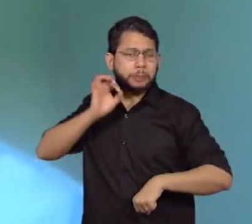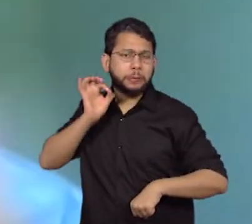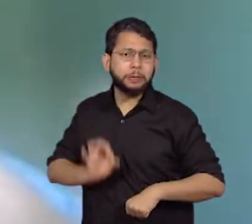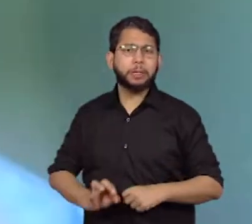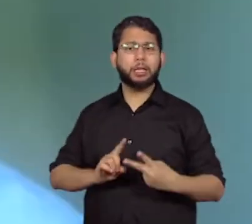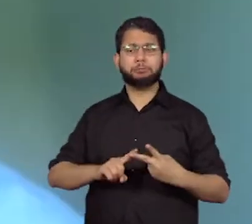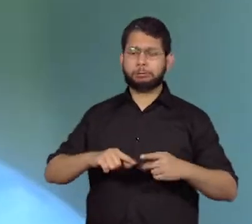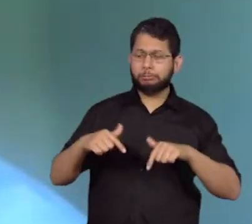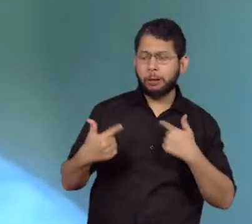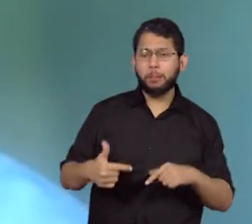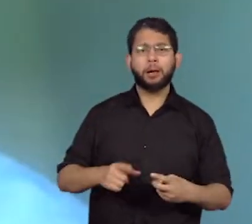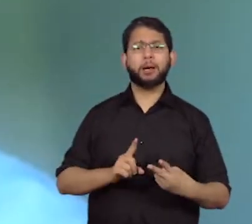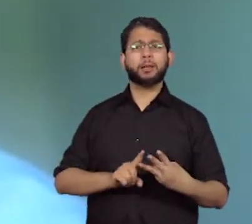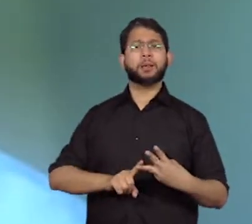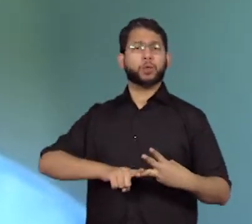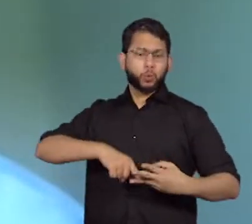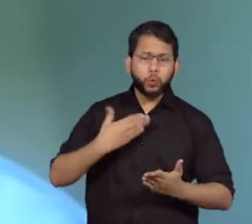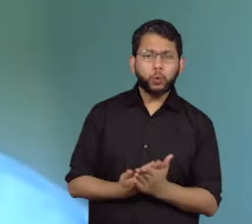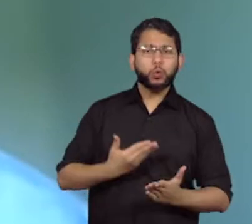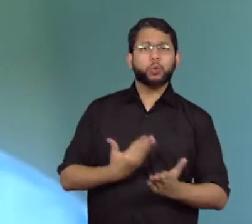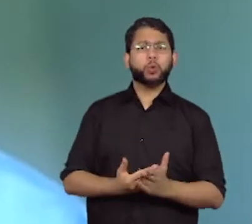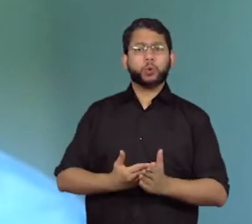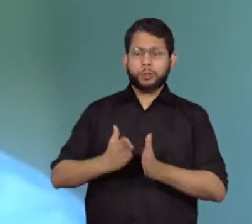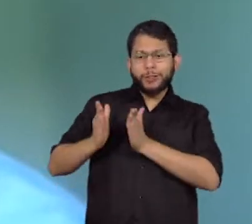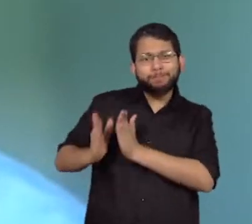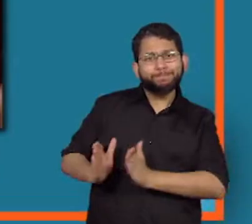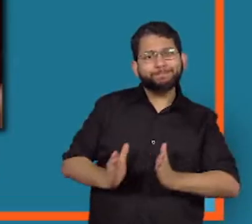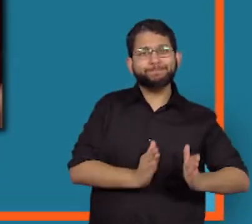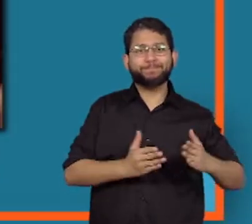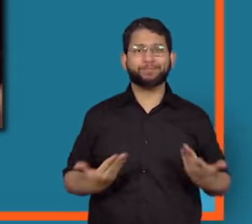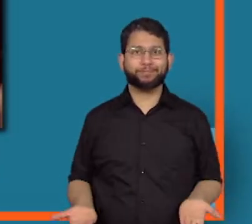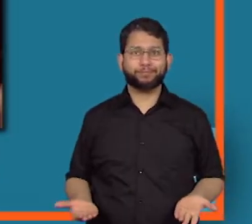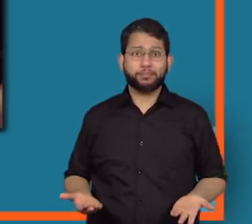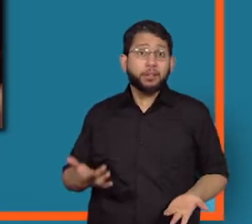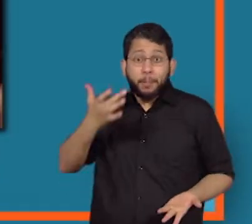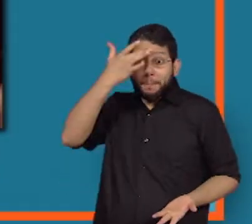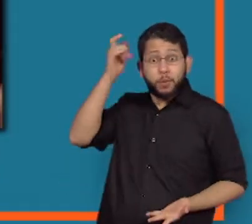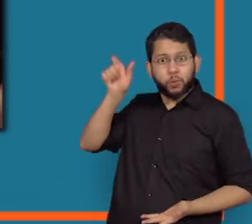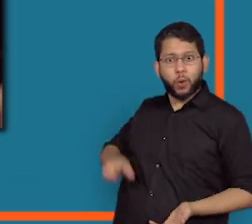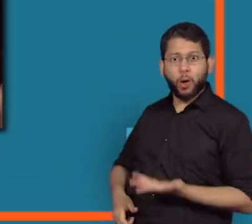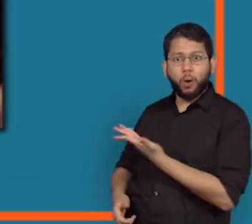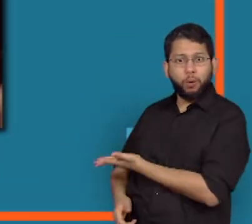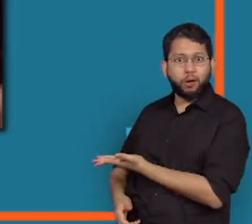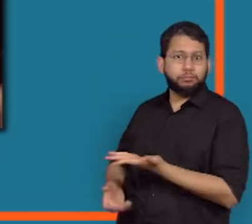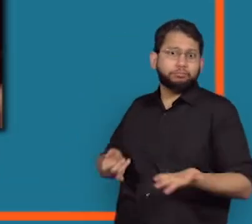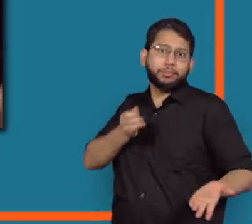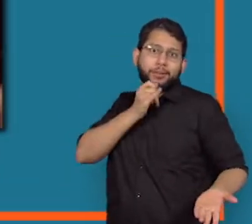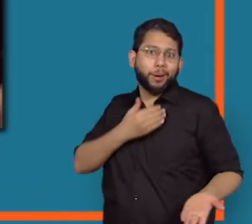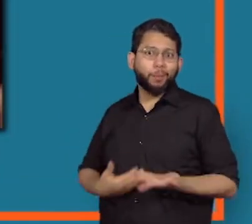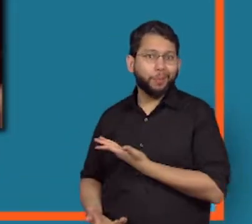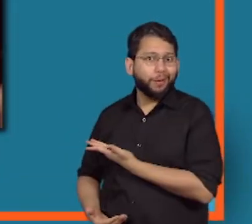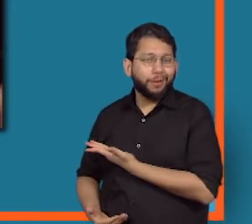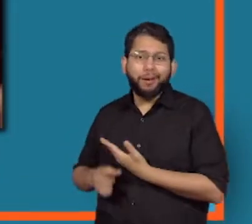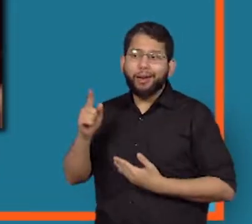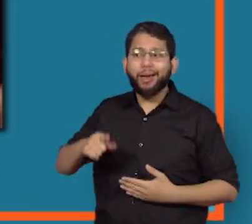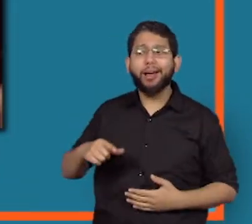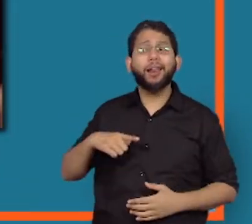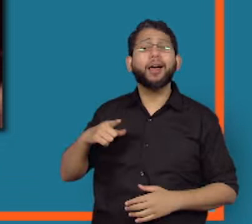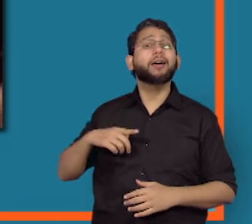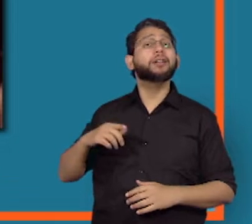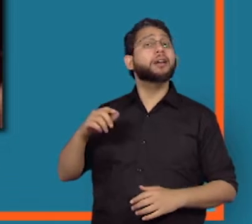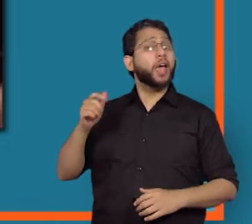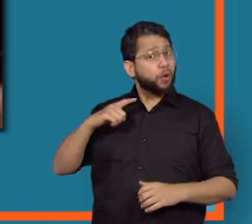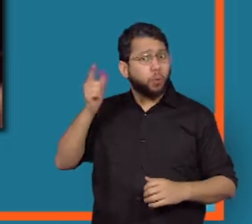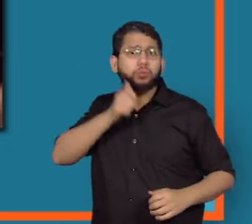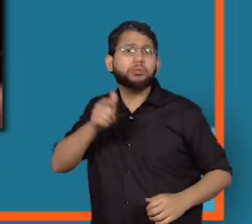trabalhar, estudar. Quando você olha para personagens muito bem sucedidos, né? Retrato de Ivete Sangalo no programa Metrópolis